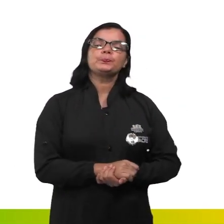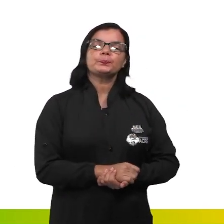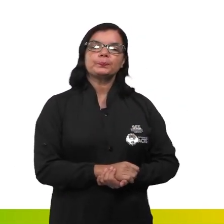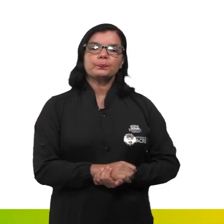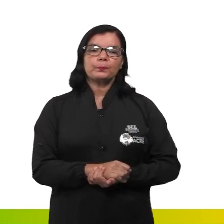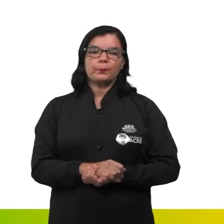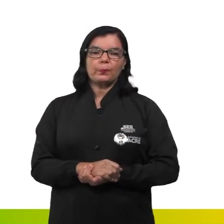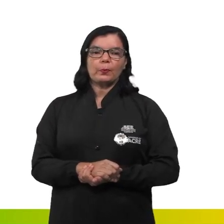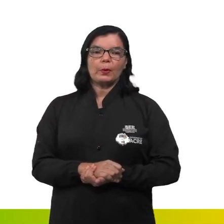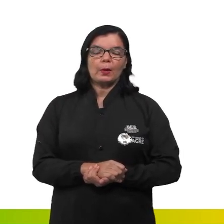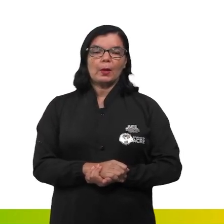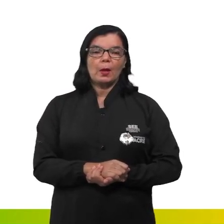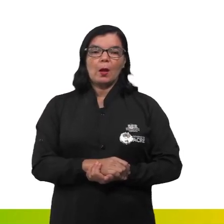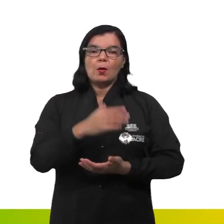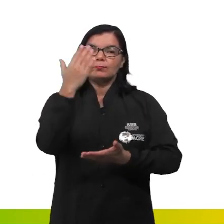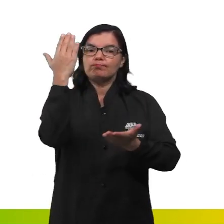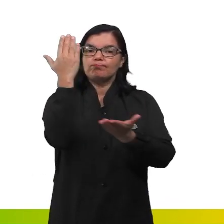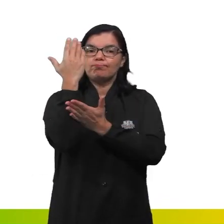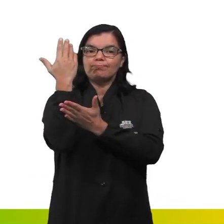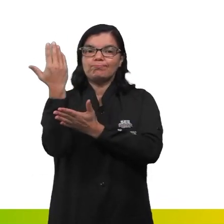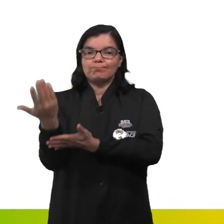acontece. Desmatamento,